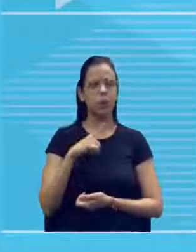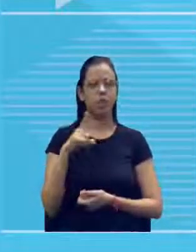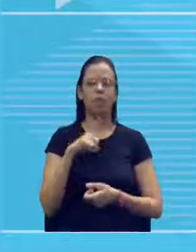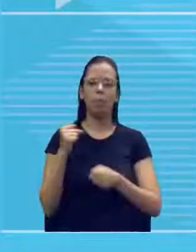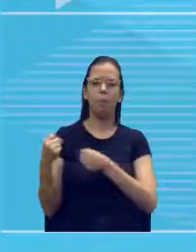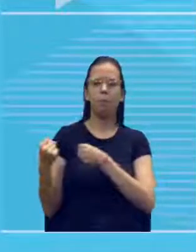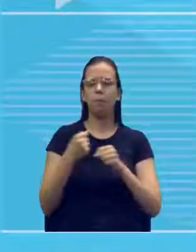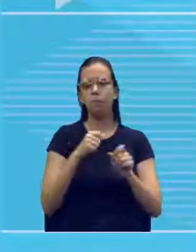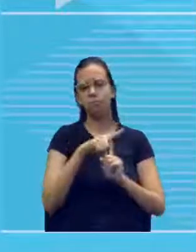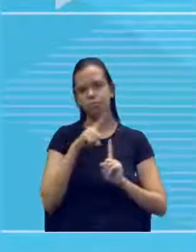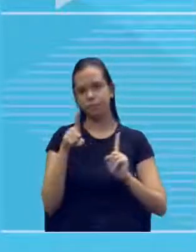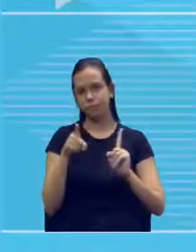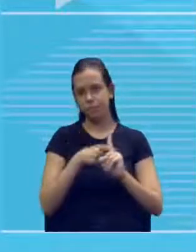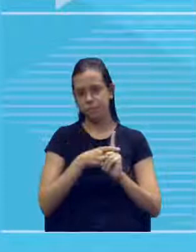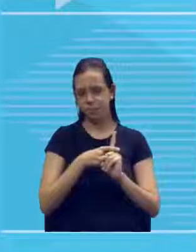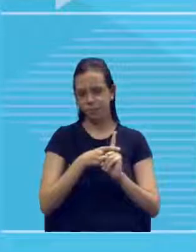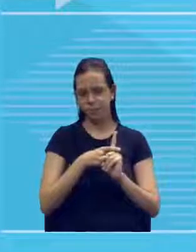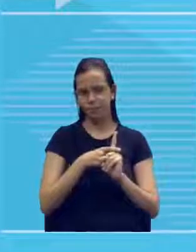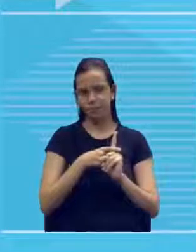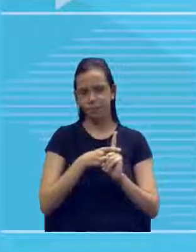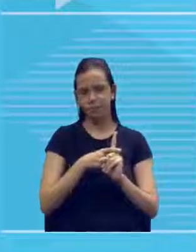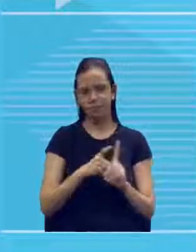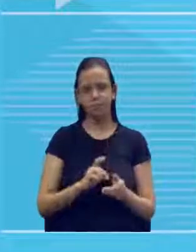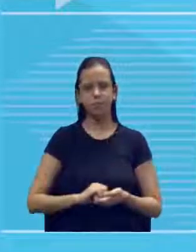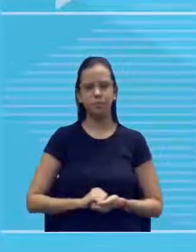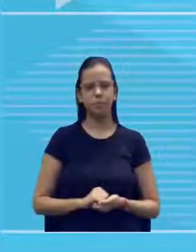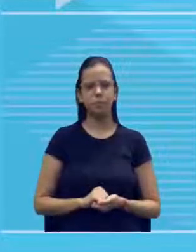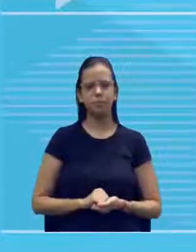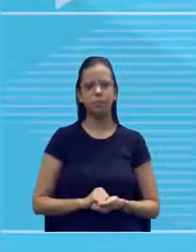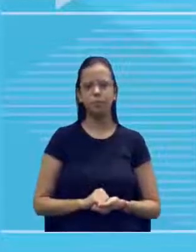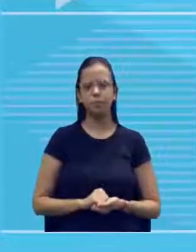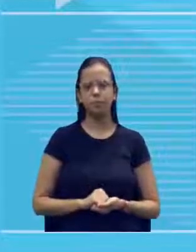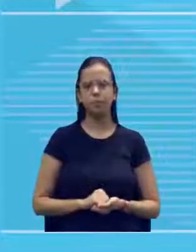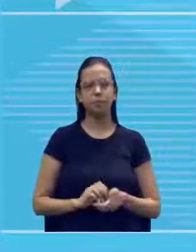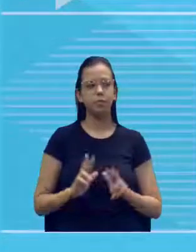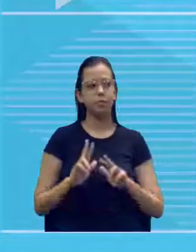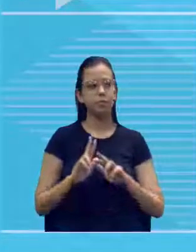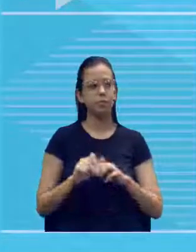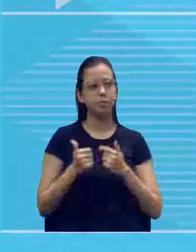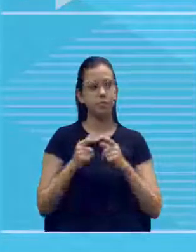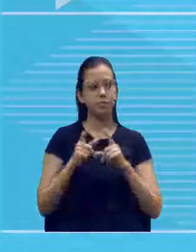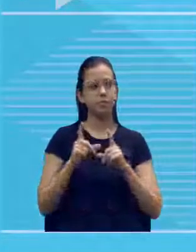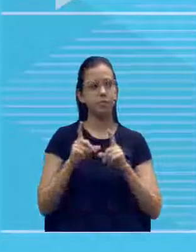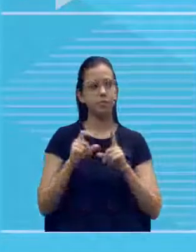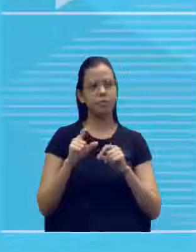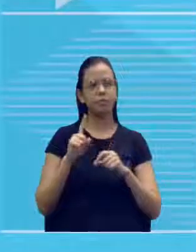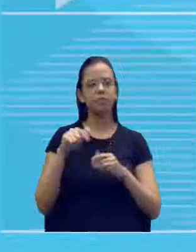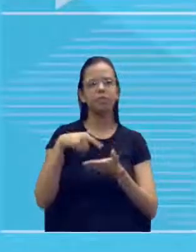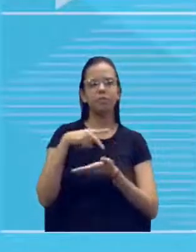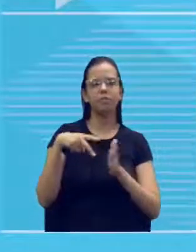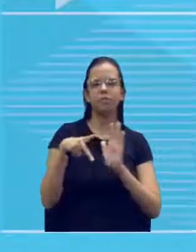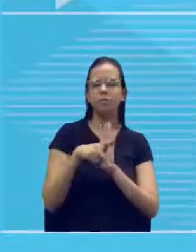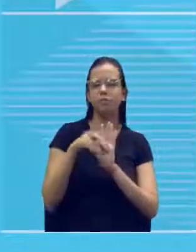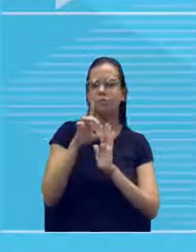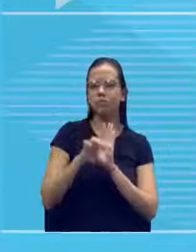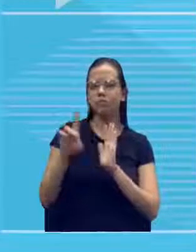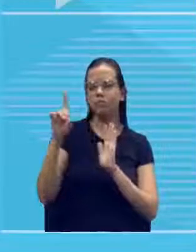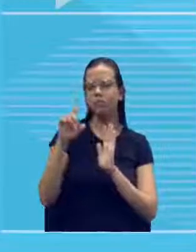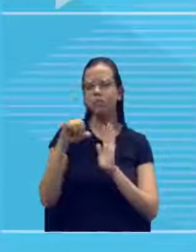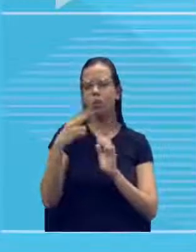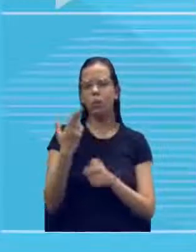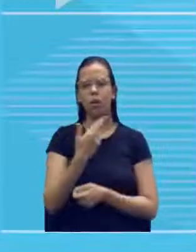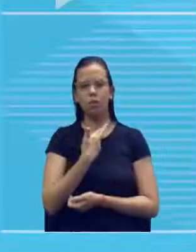poder sobre a fertilidade. Por isso, são chamadas de danças divinas ou